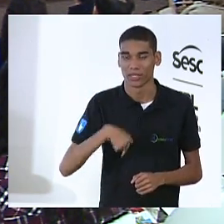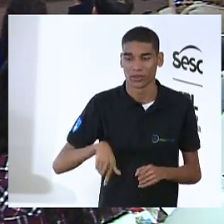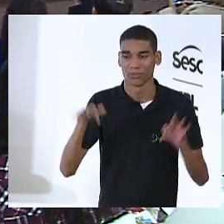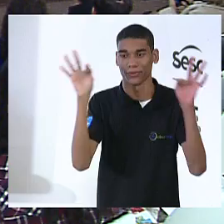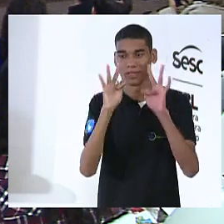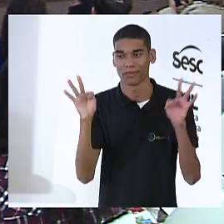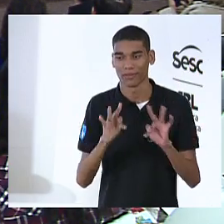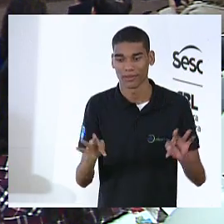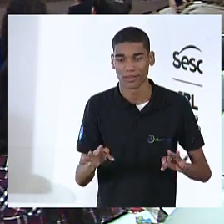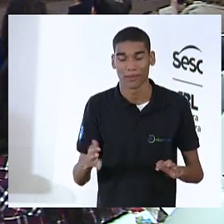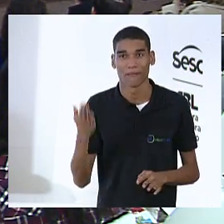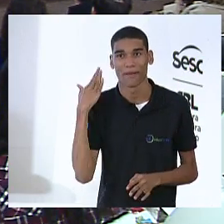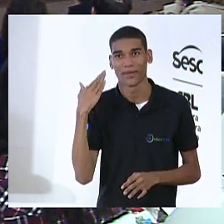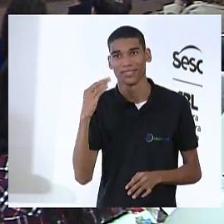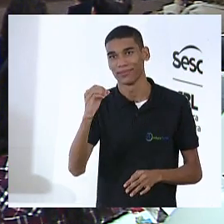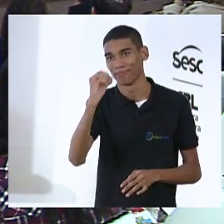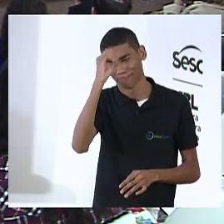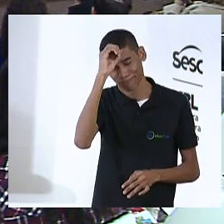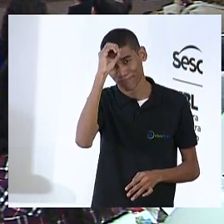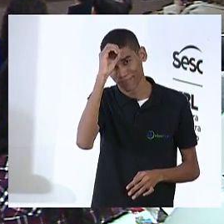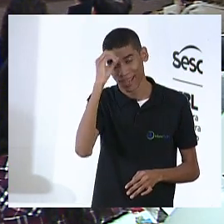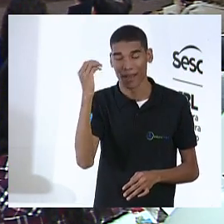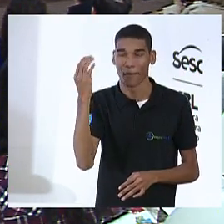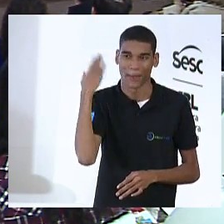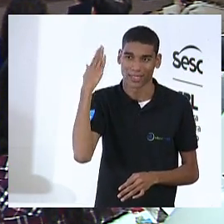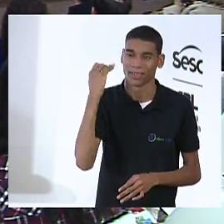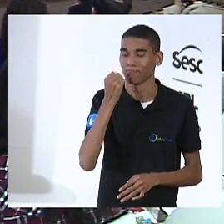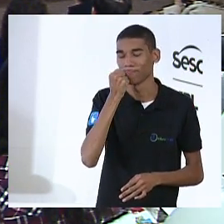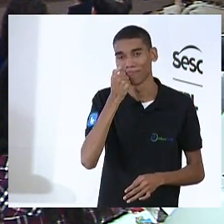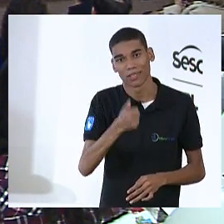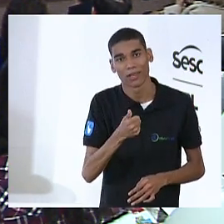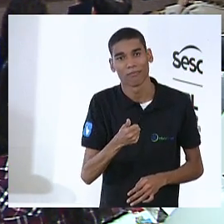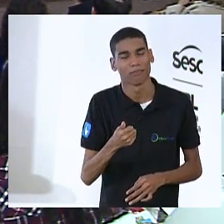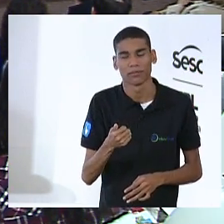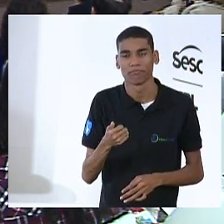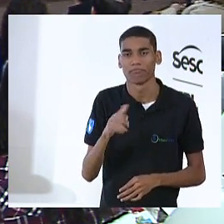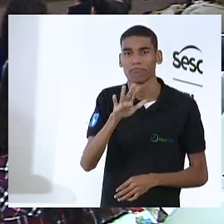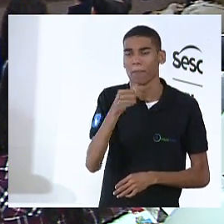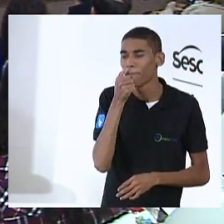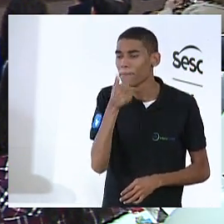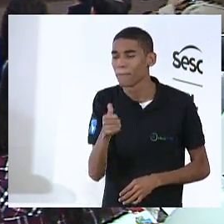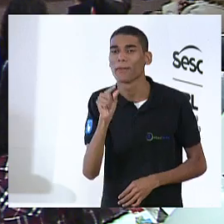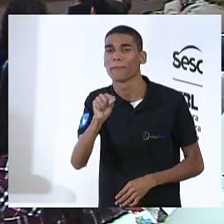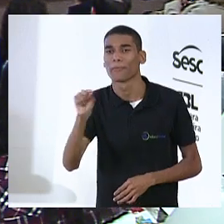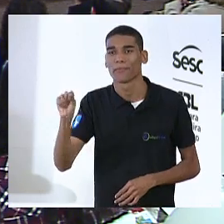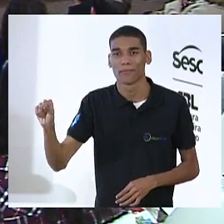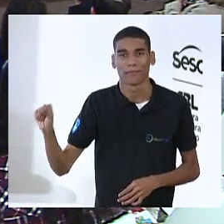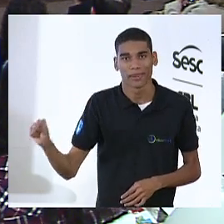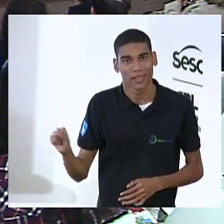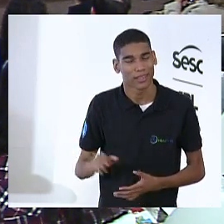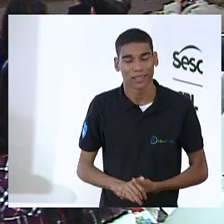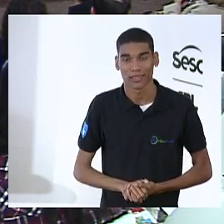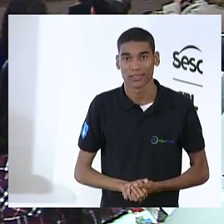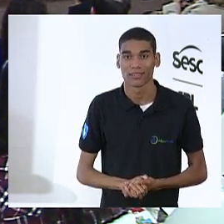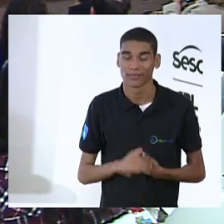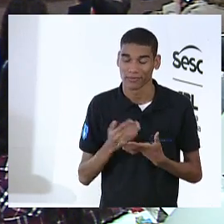né? Ah, aquele tempo que era bom, né? Bom para quem, né? Acho que a questão que o Laszlo coloca é